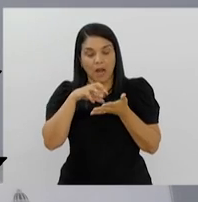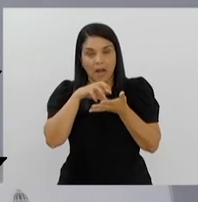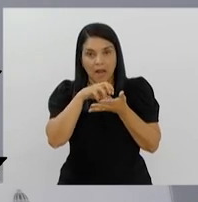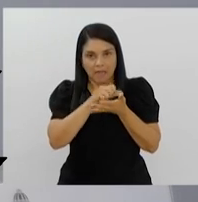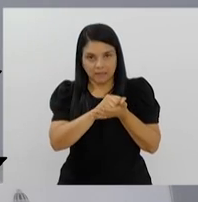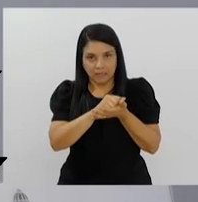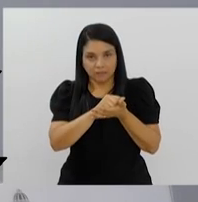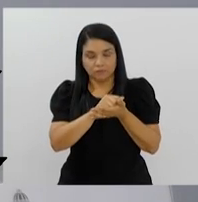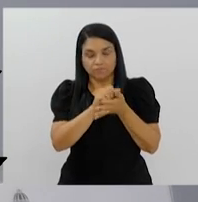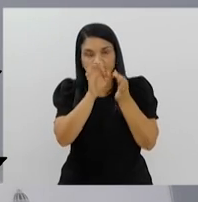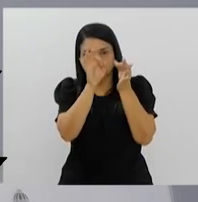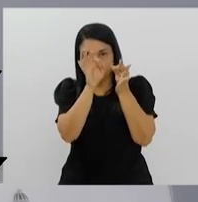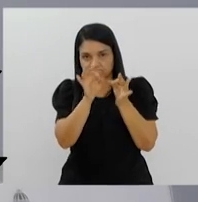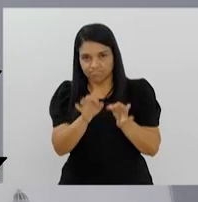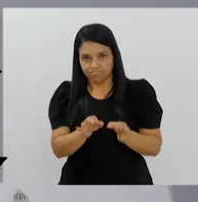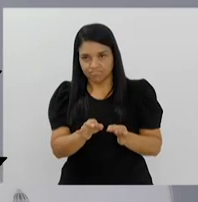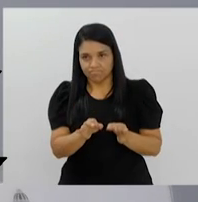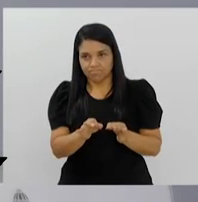ficar